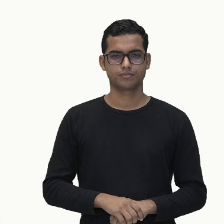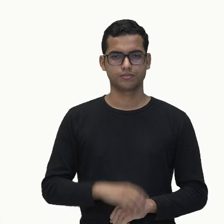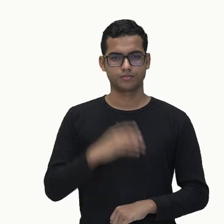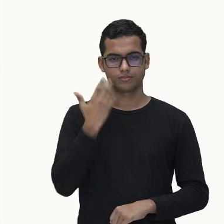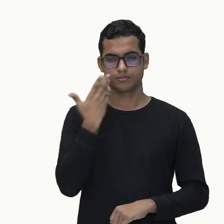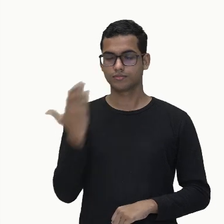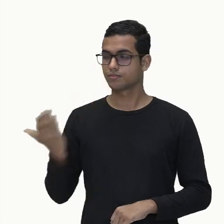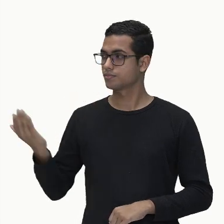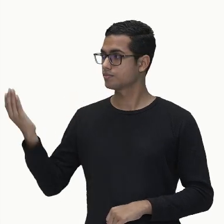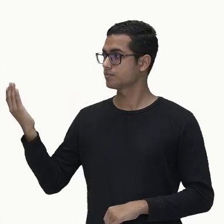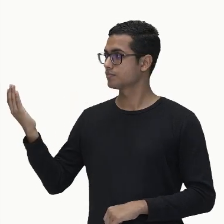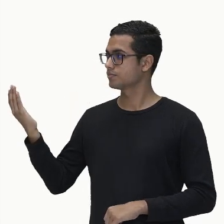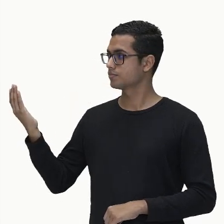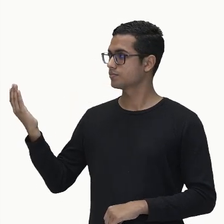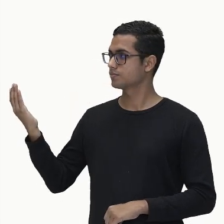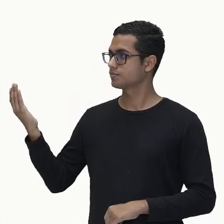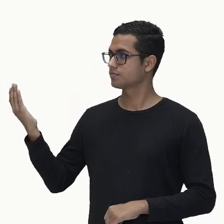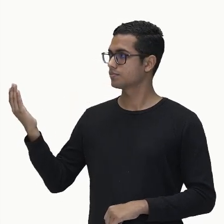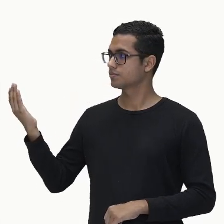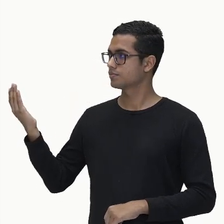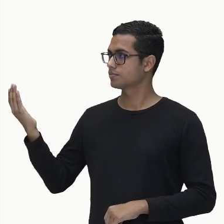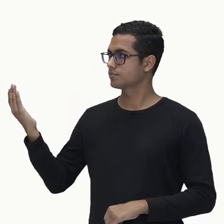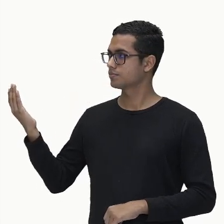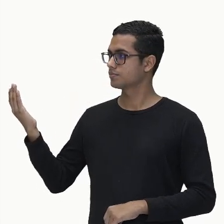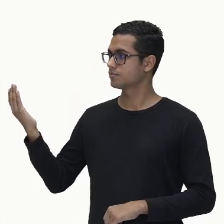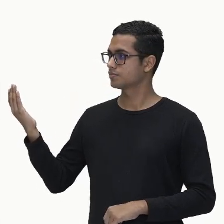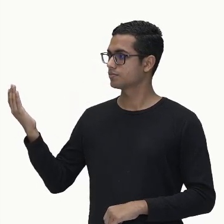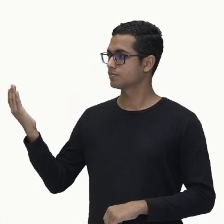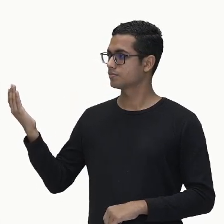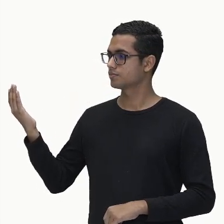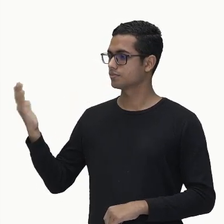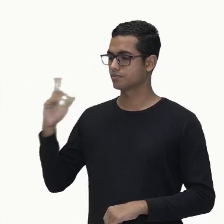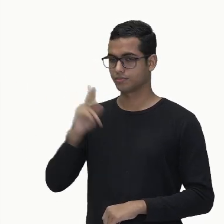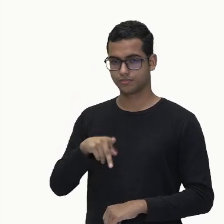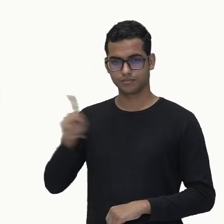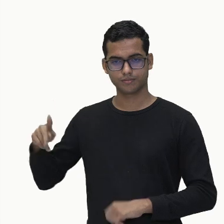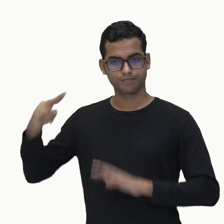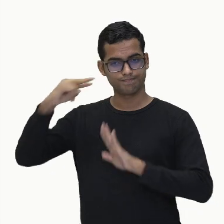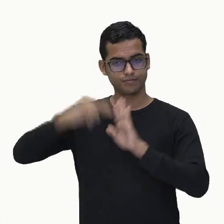curiosidades la la